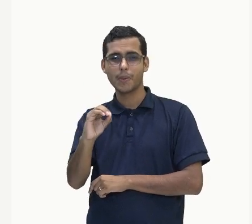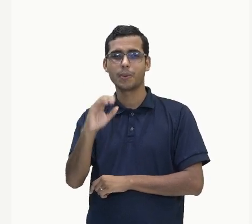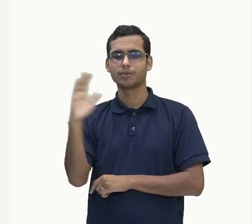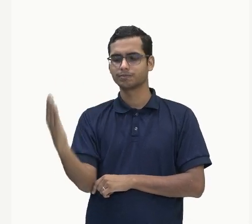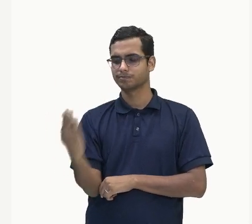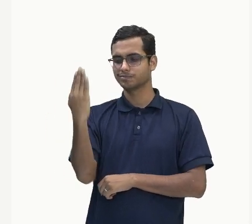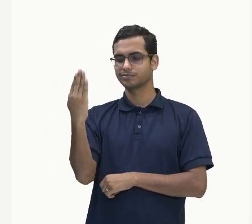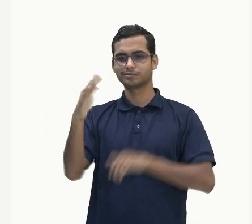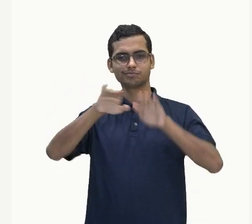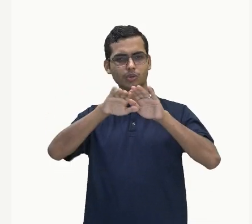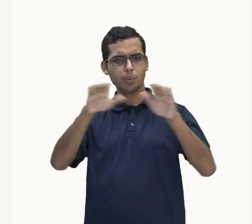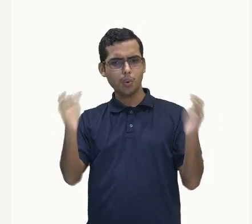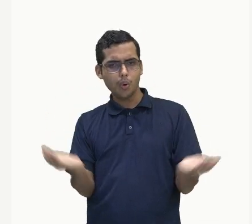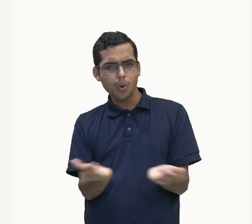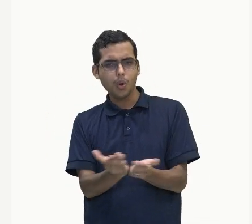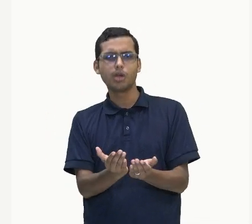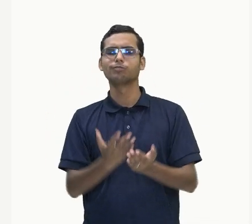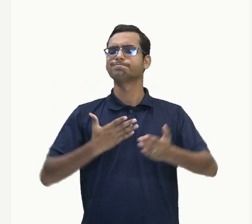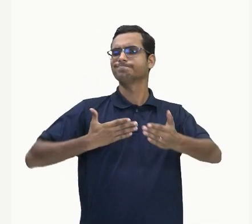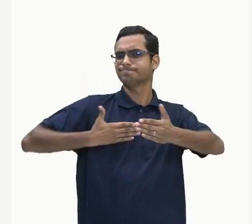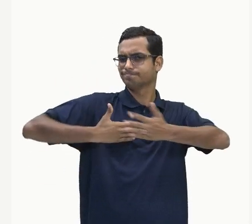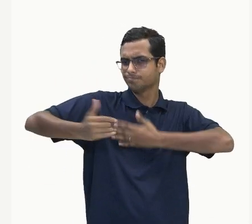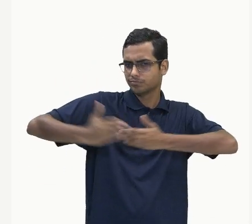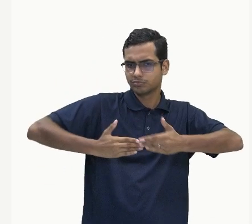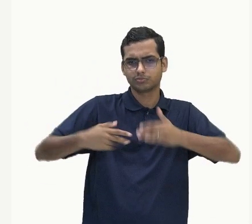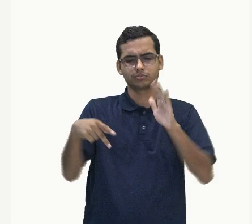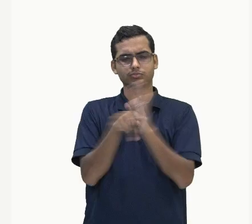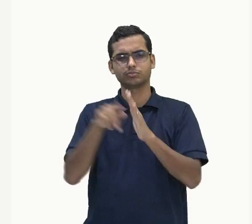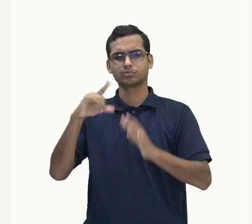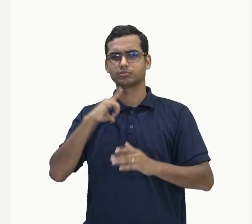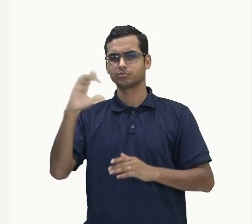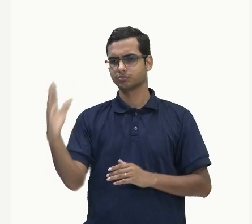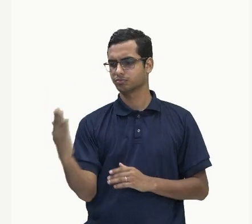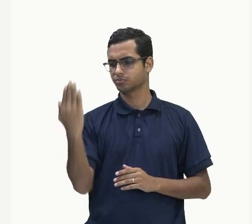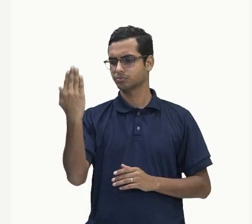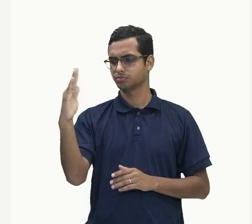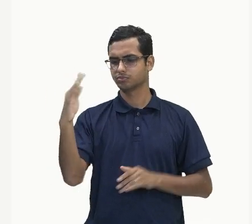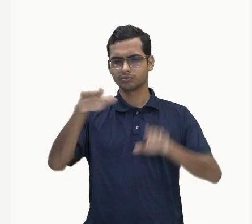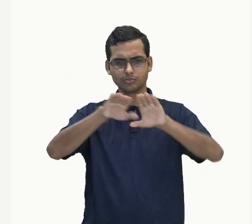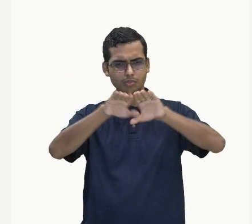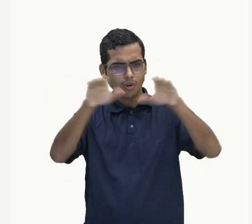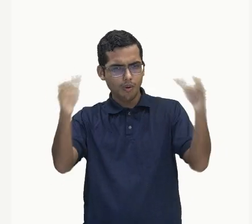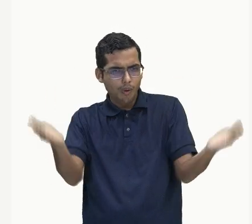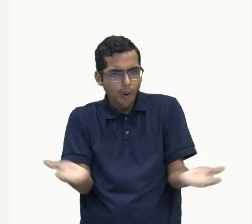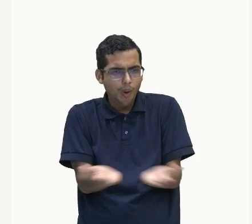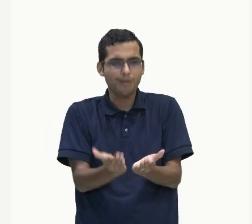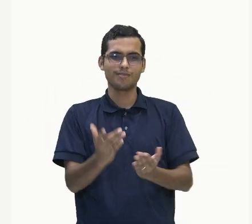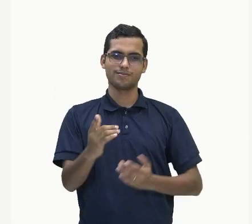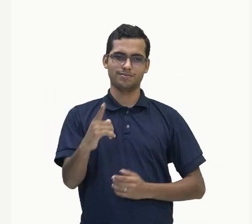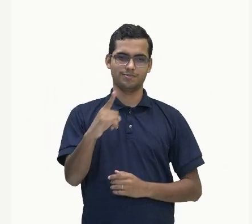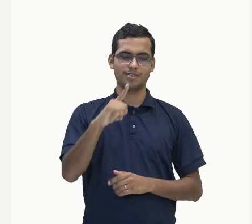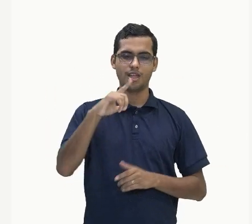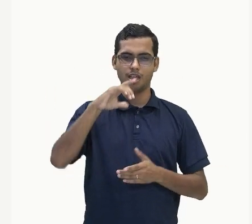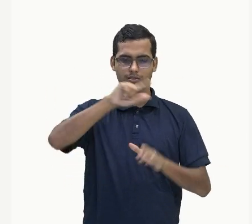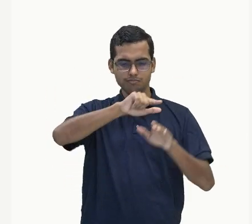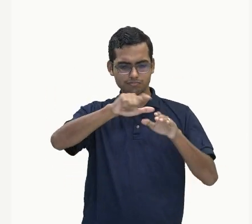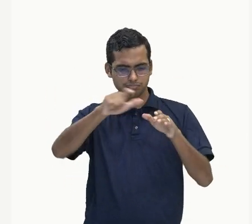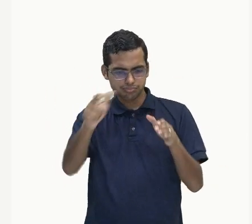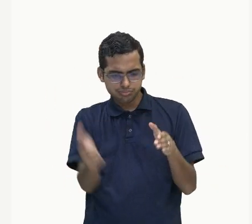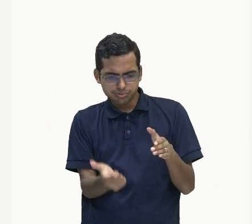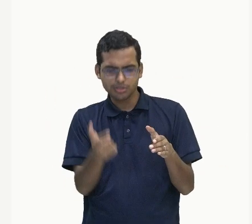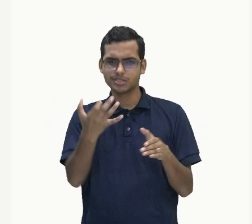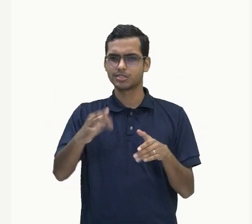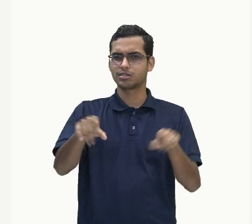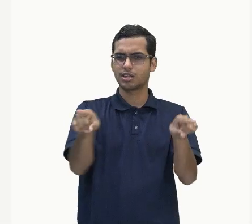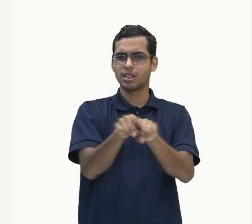esférico qualquer calota esférica que seja polida e possui alto poder de